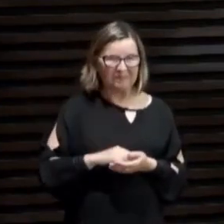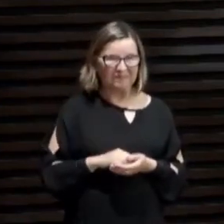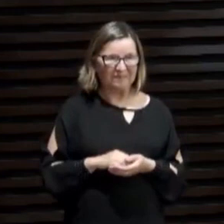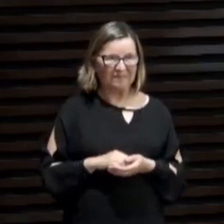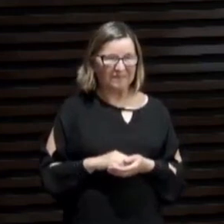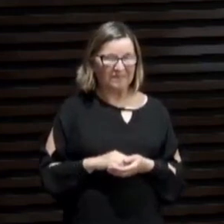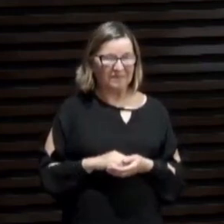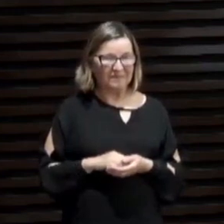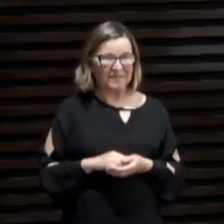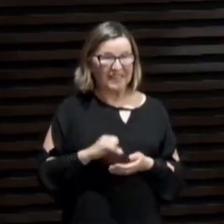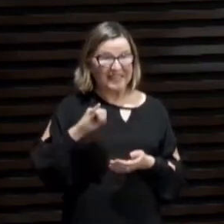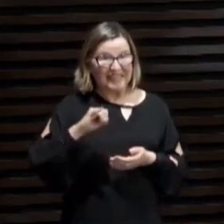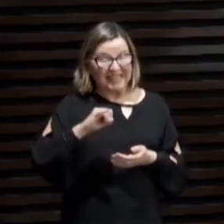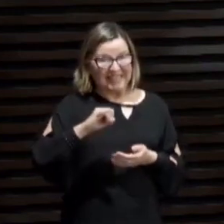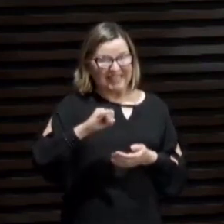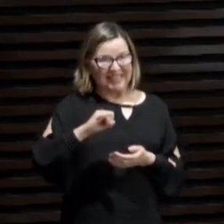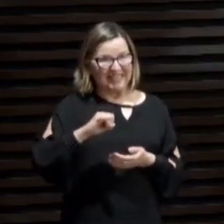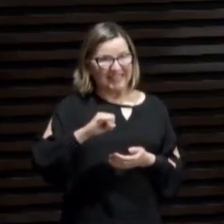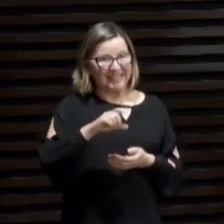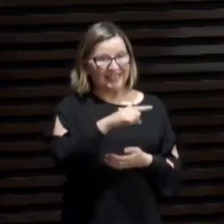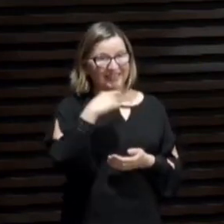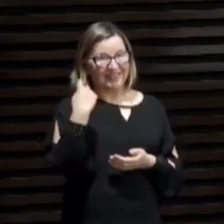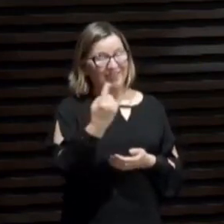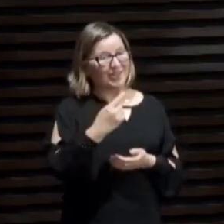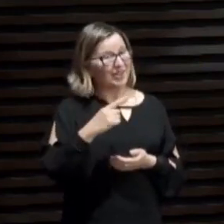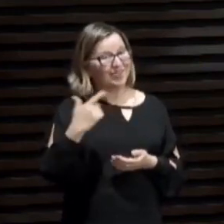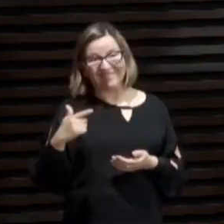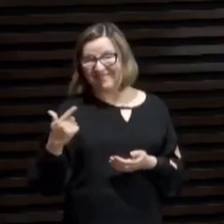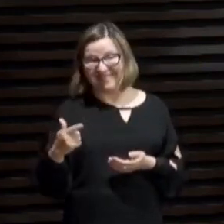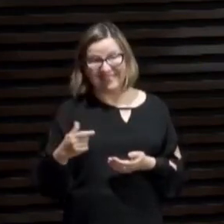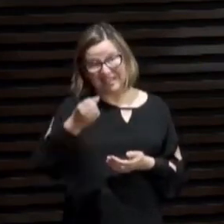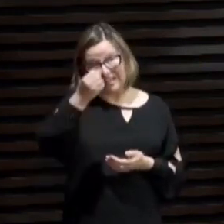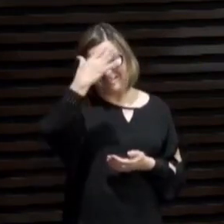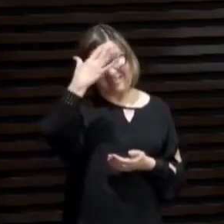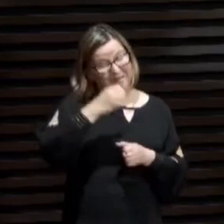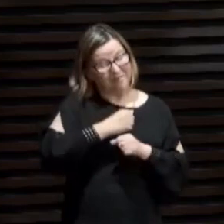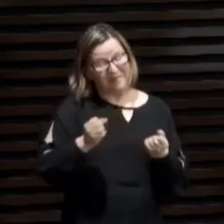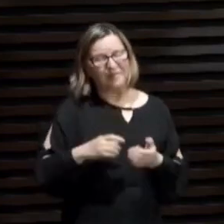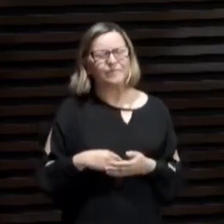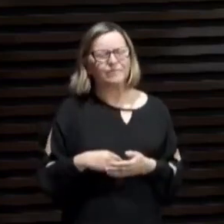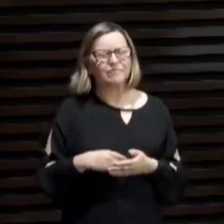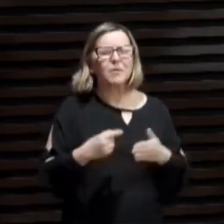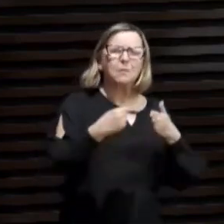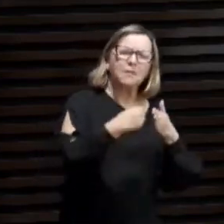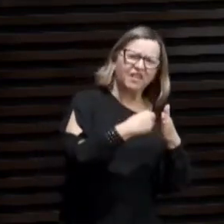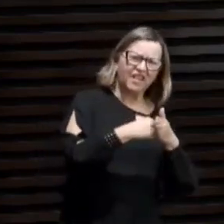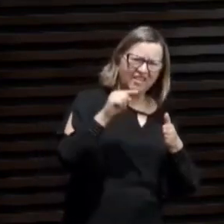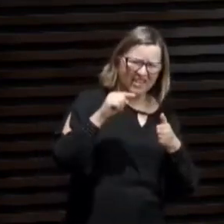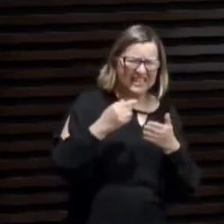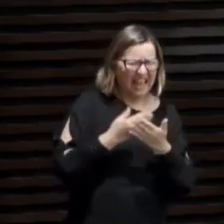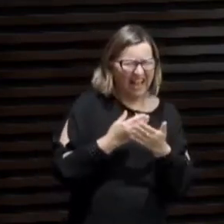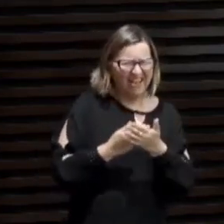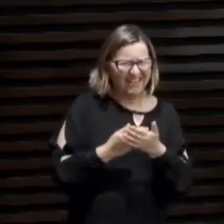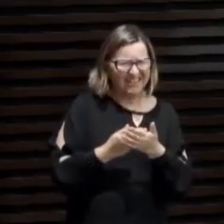humano, não tem como. É só essa maneira que ele tem. Uma pessoa me perguntou assim: você que vai dar aula para a gente sobre o